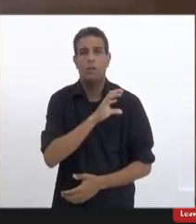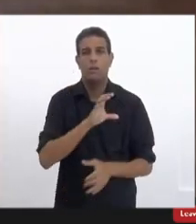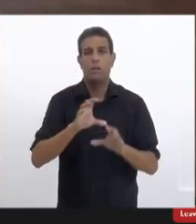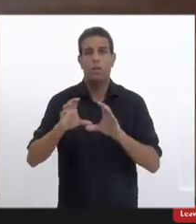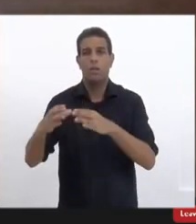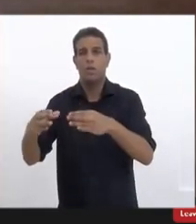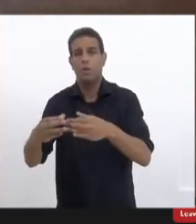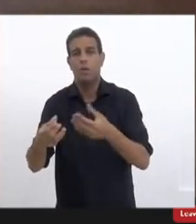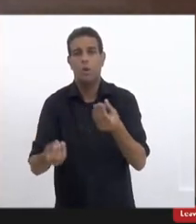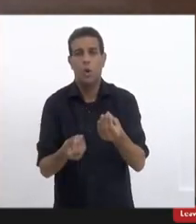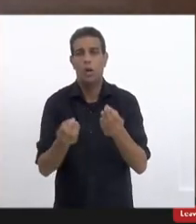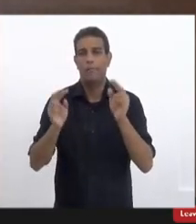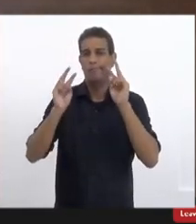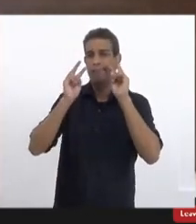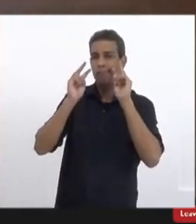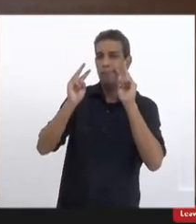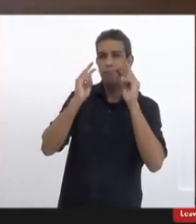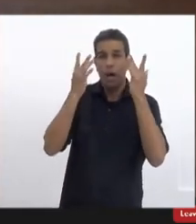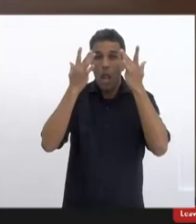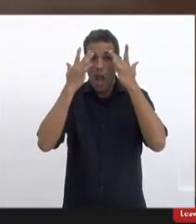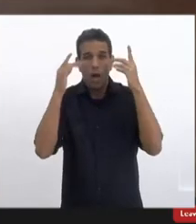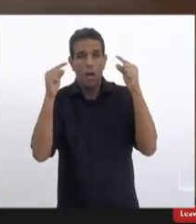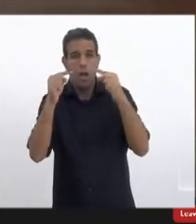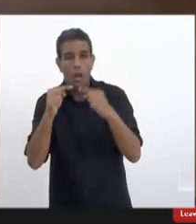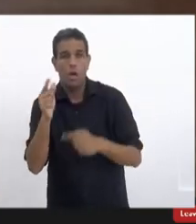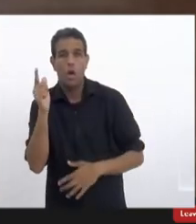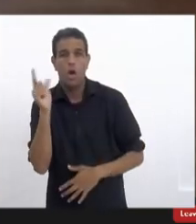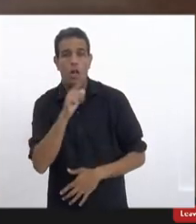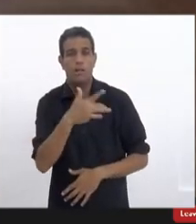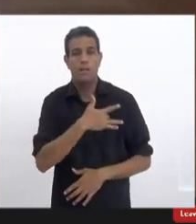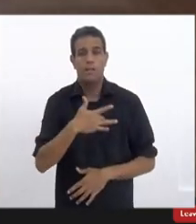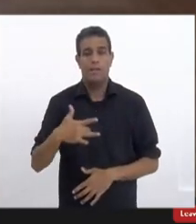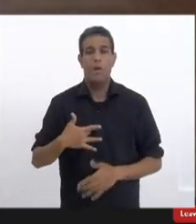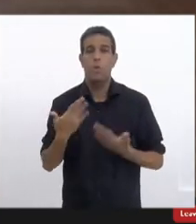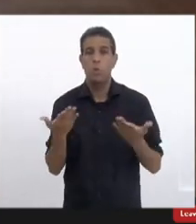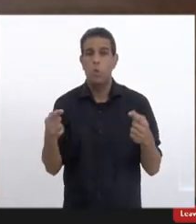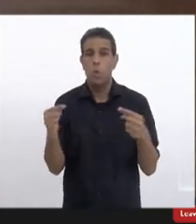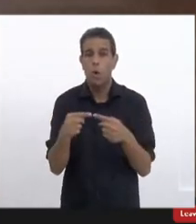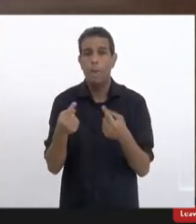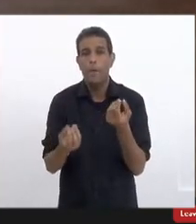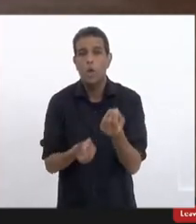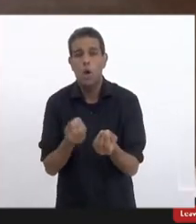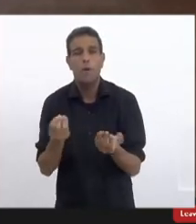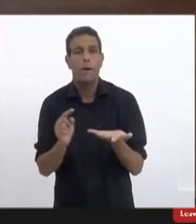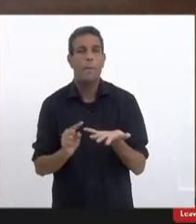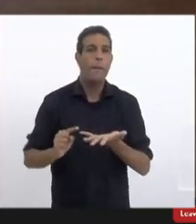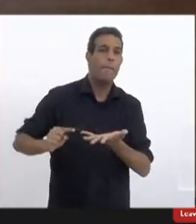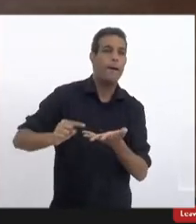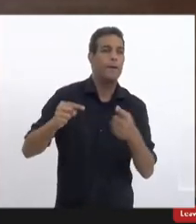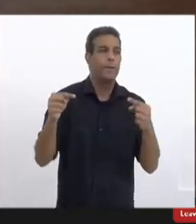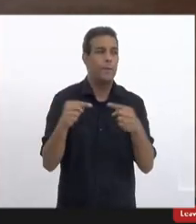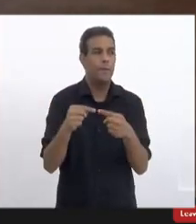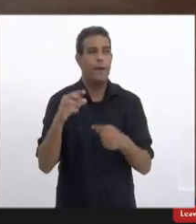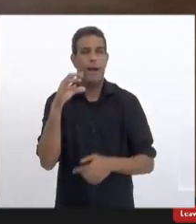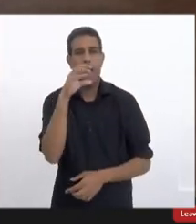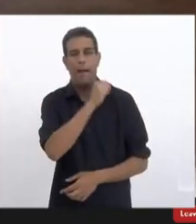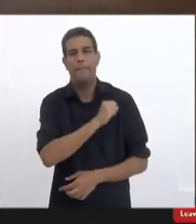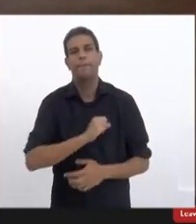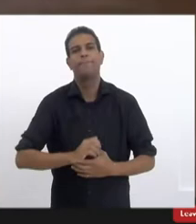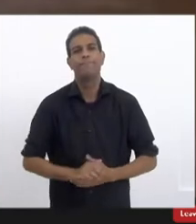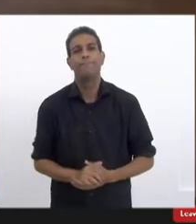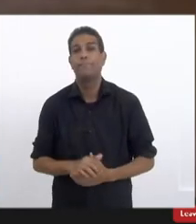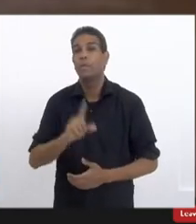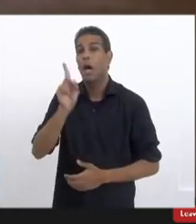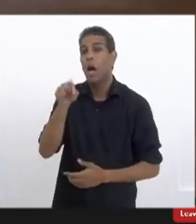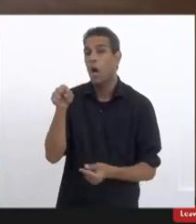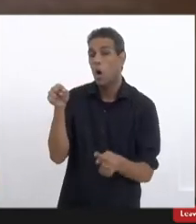comunidade terapêutica, exatamente porque elas não são equipamentos de saúde. E elas se distinguem das comunidades terapêuticas da RAPS, que são equipamentos